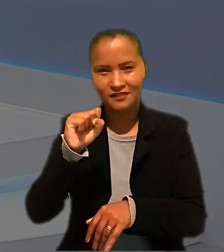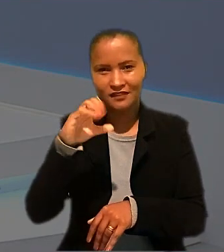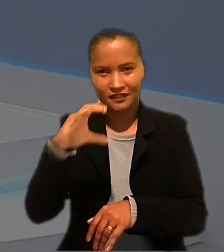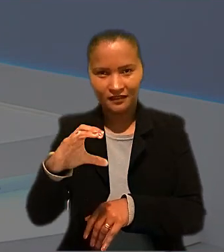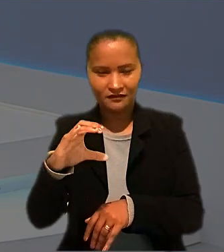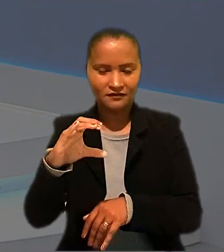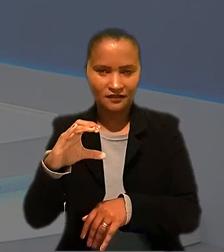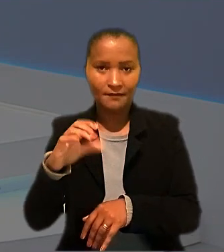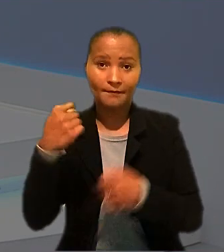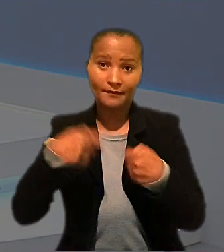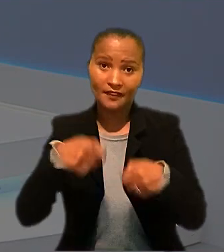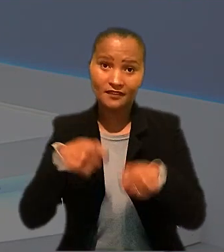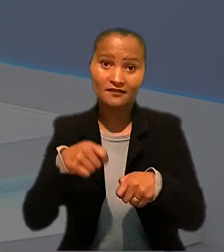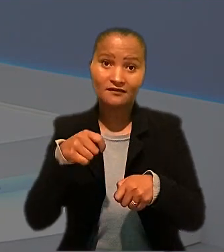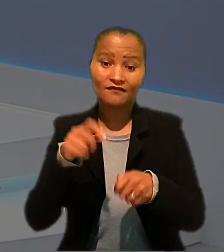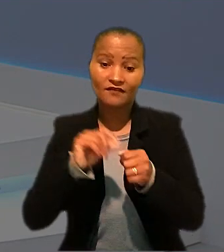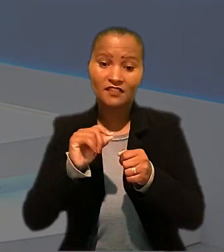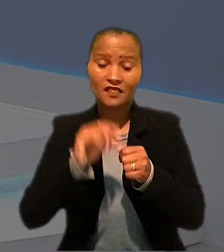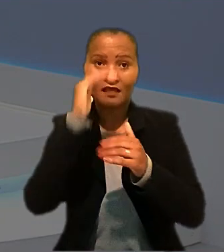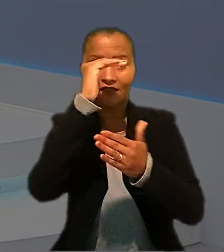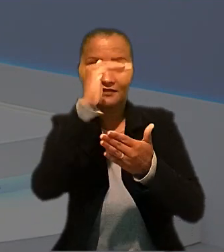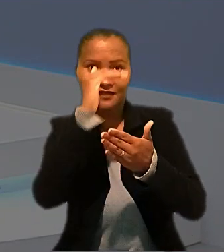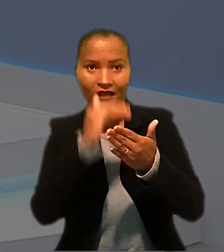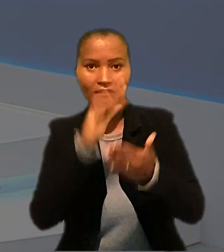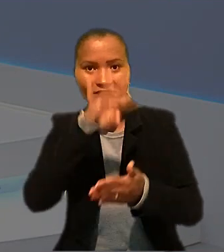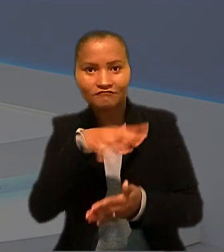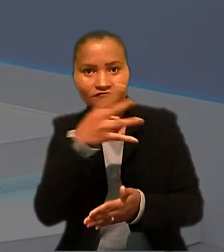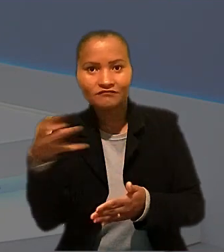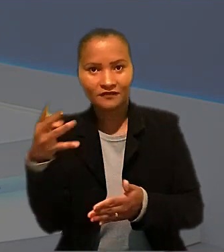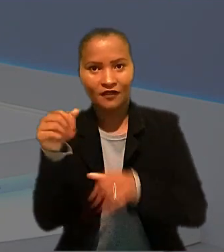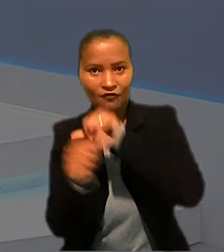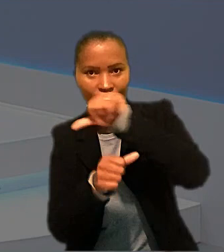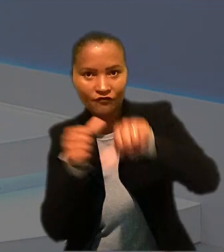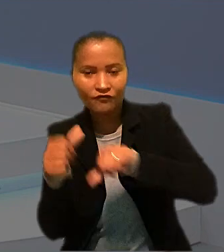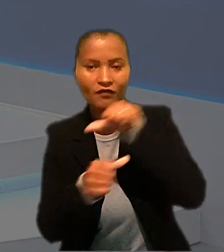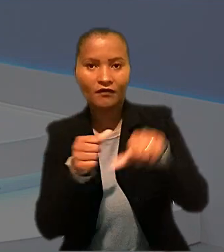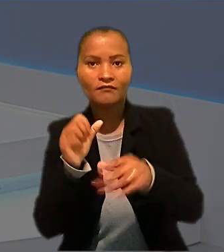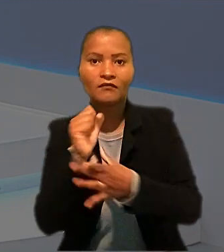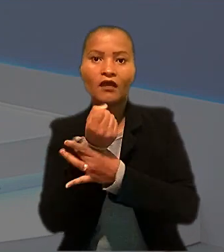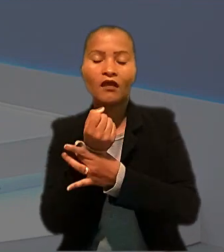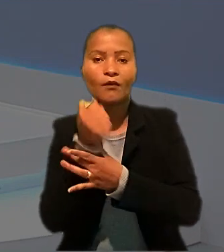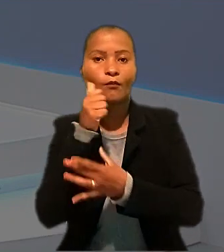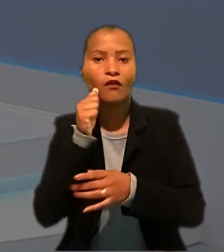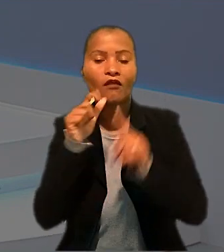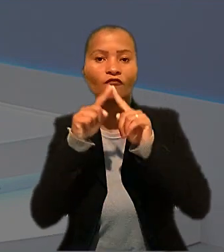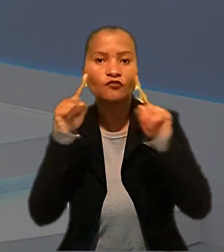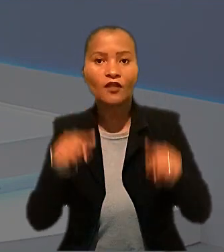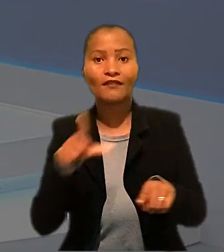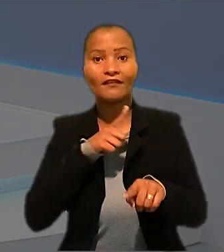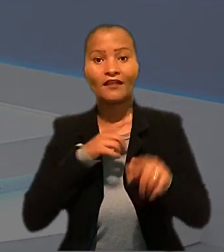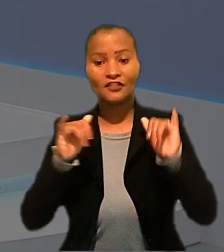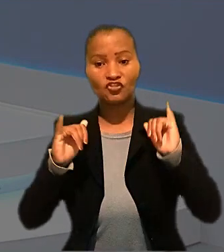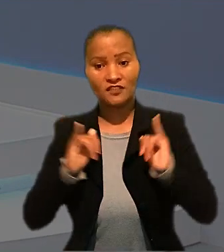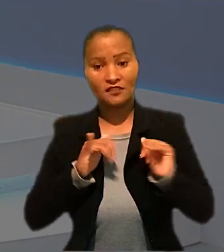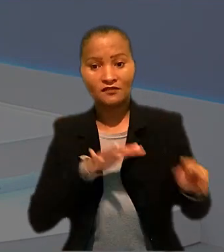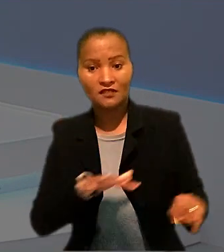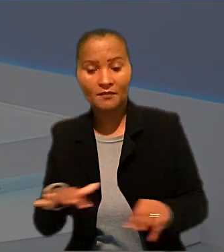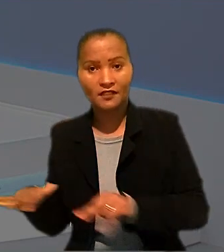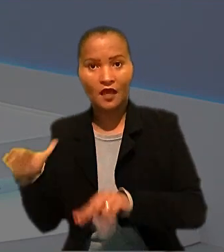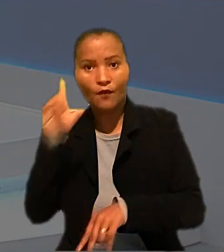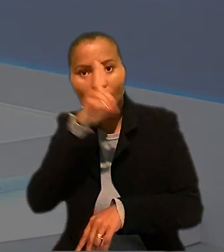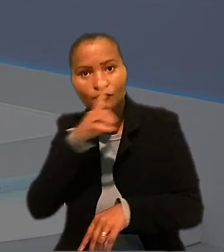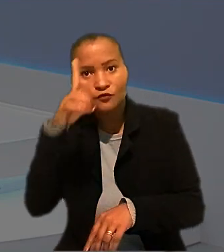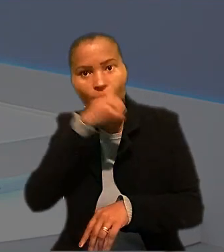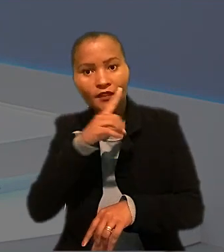Santa Catarina, Anderson, vai ter de elaborar uma escala de revezamento para garantir que as empregadas tenham descanso semanal remunerado aos